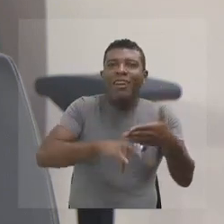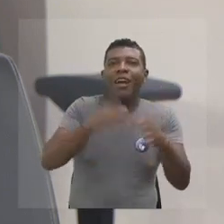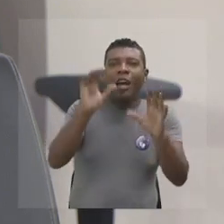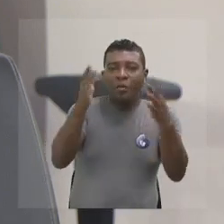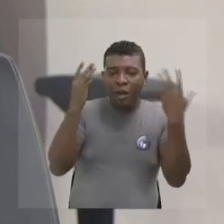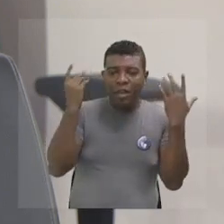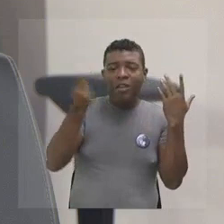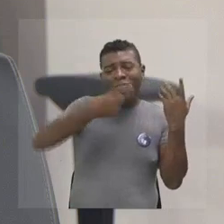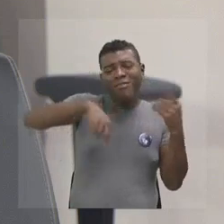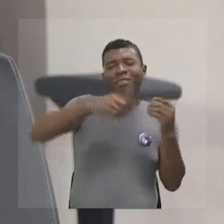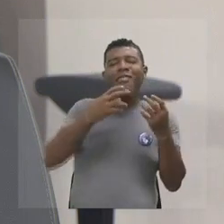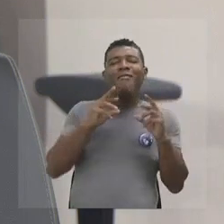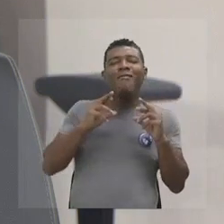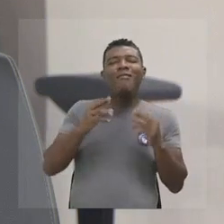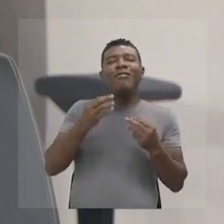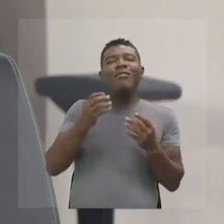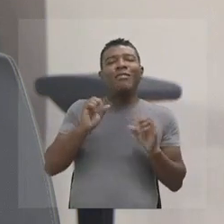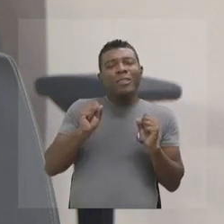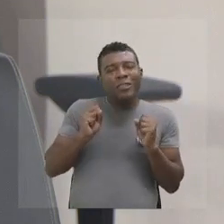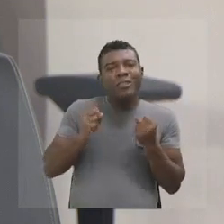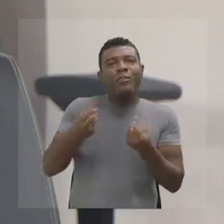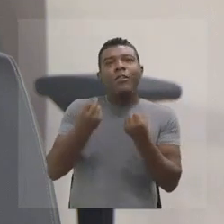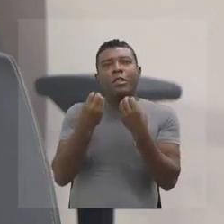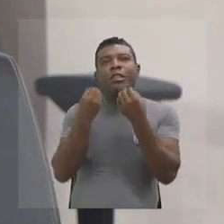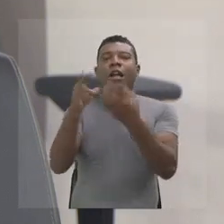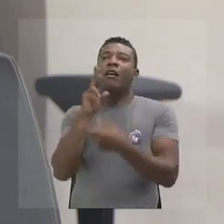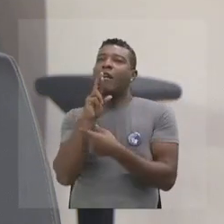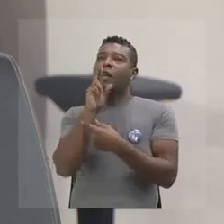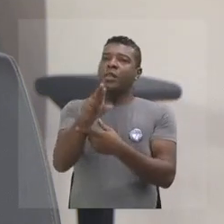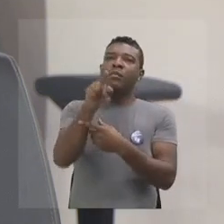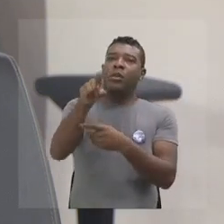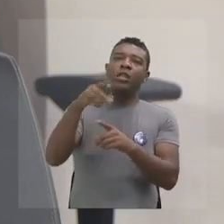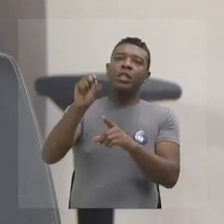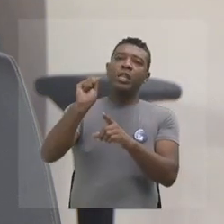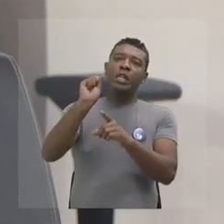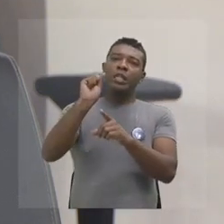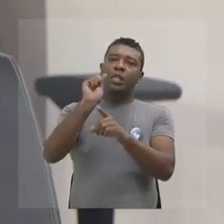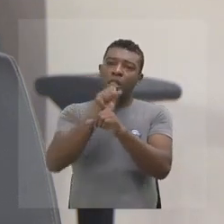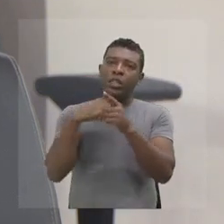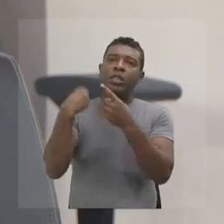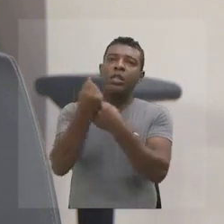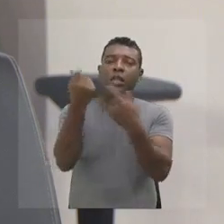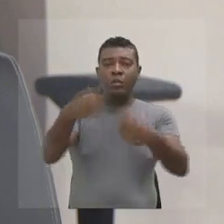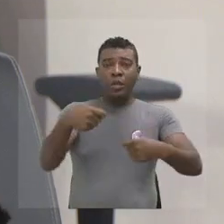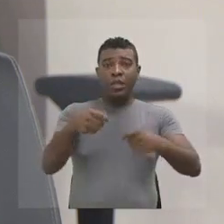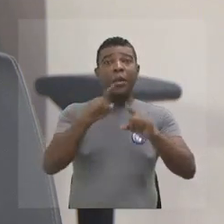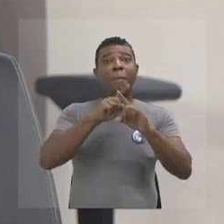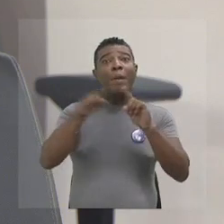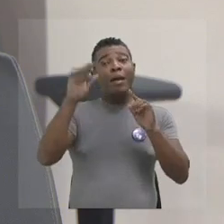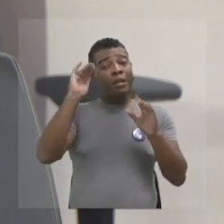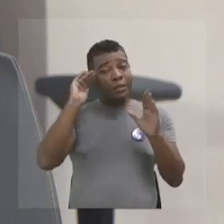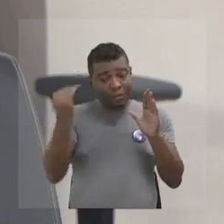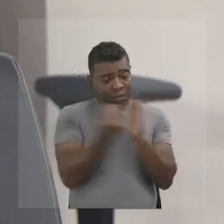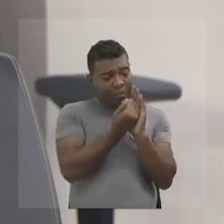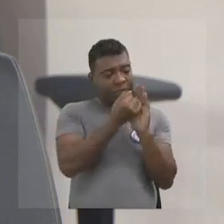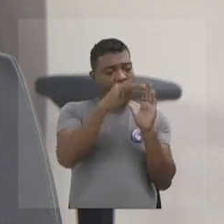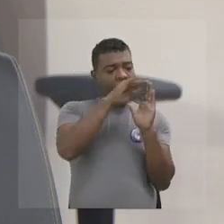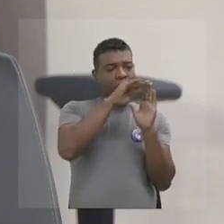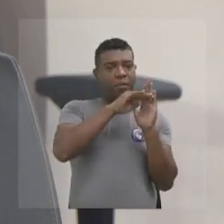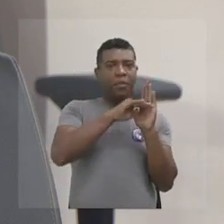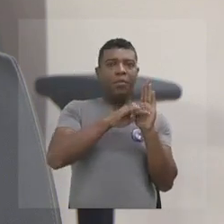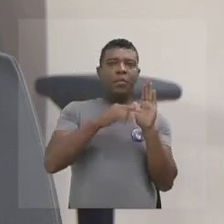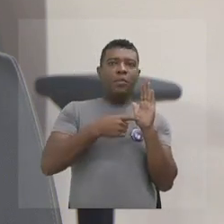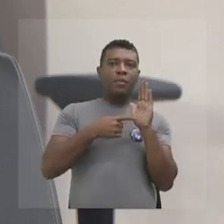a sociedade precisa em relação ao tempo de análise mas também com todo o critério técnico necessário E além disso Tem trabalhado